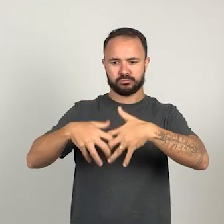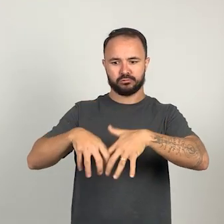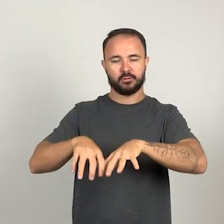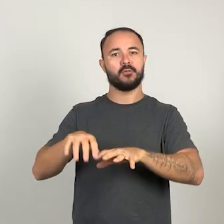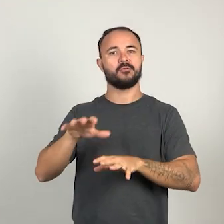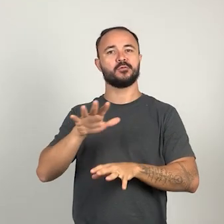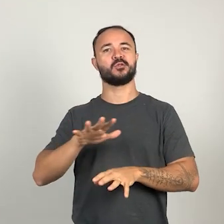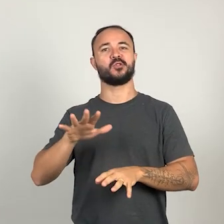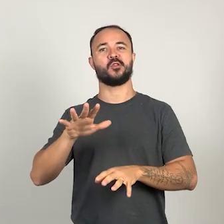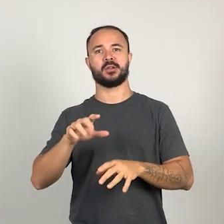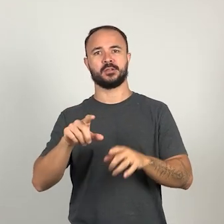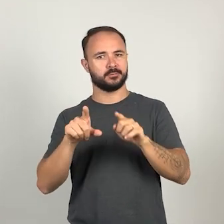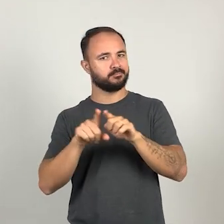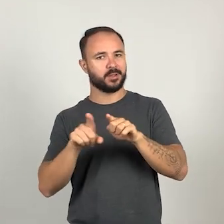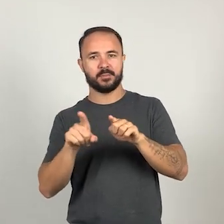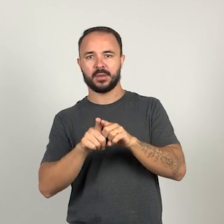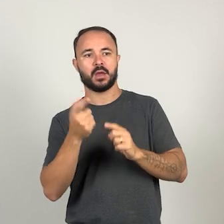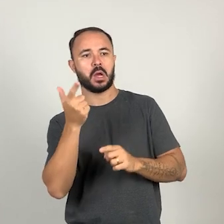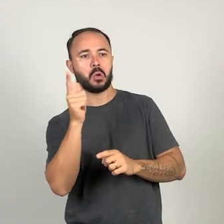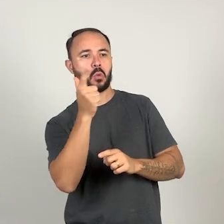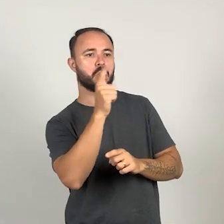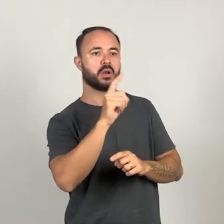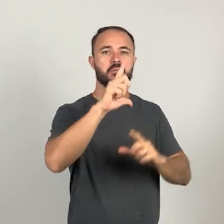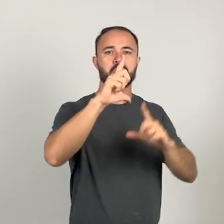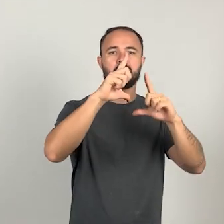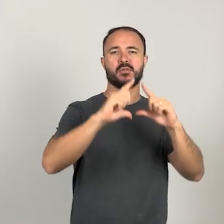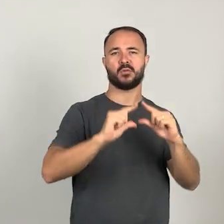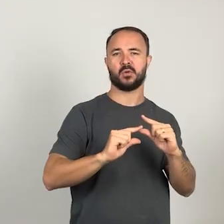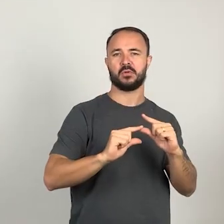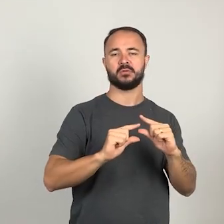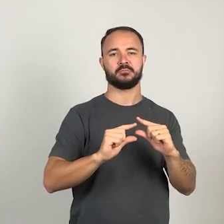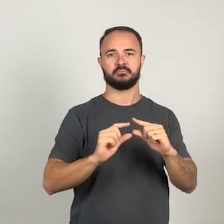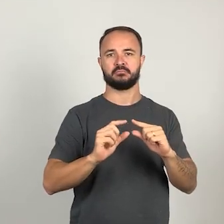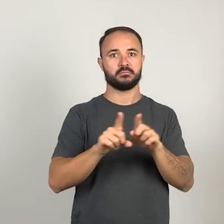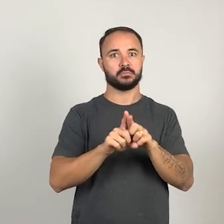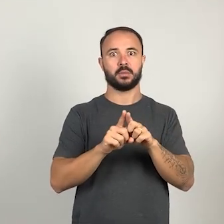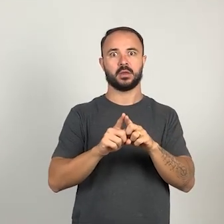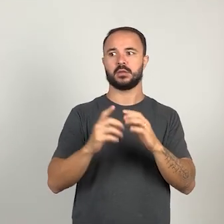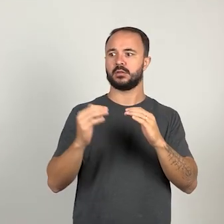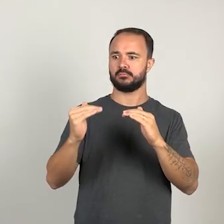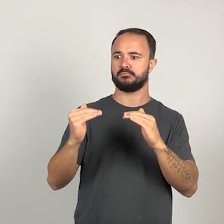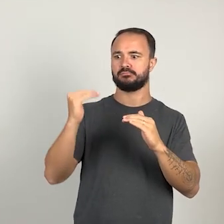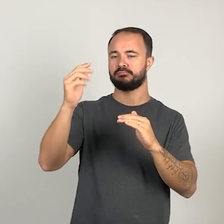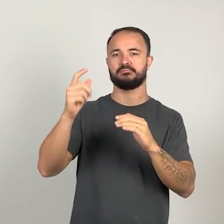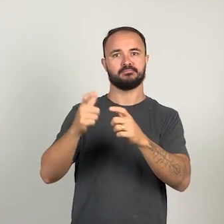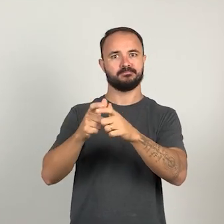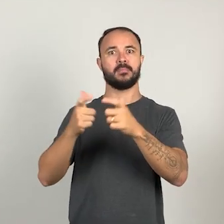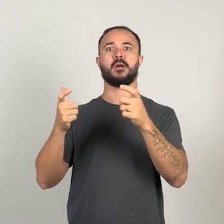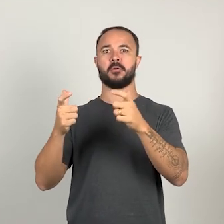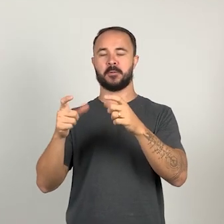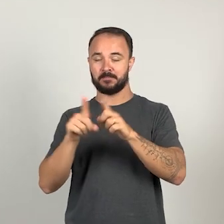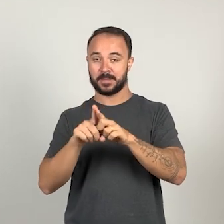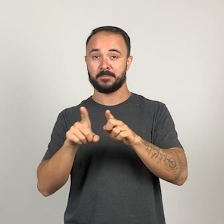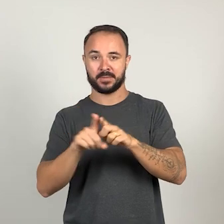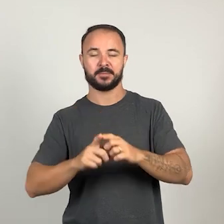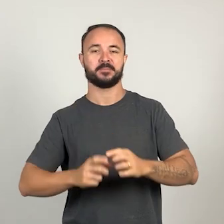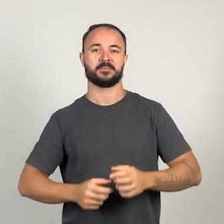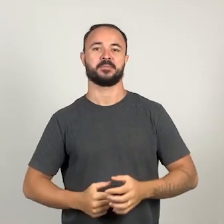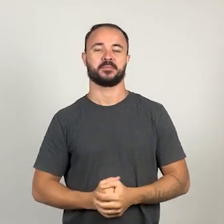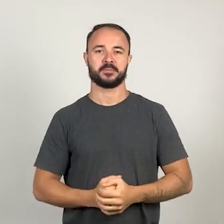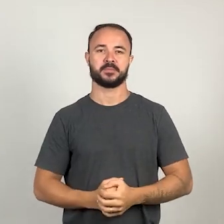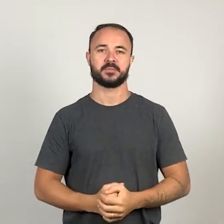outras engrenagens também, tanto as pequenas com 8 dentes, quanto a engrenagem de baixo com